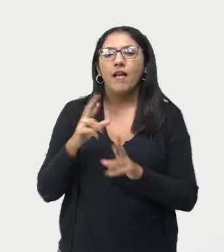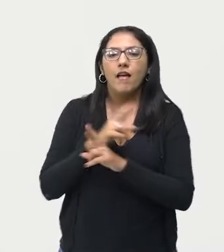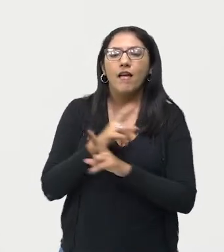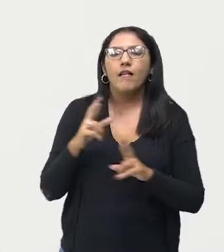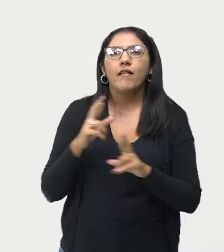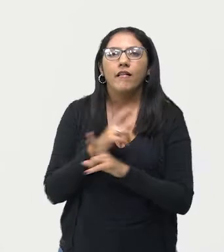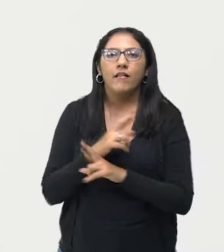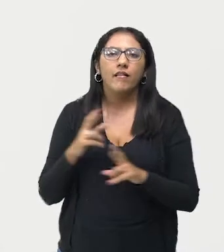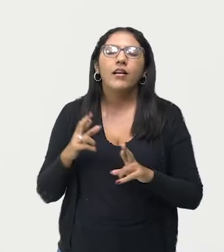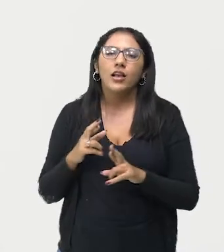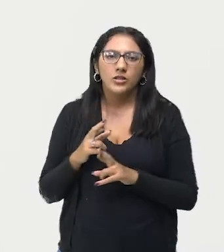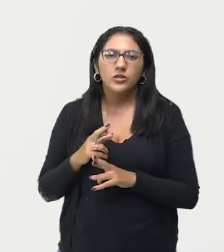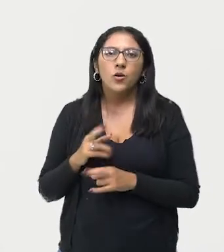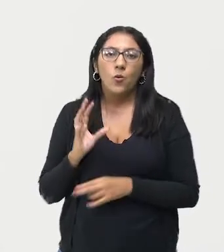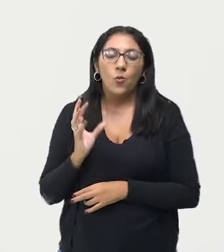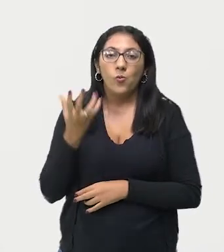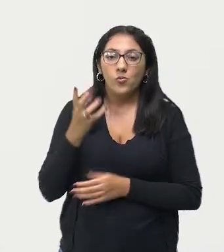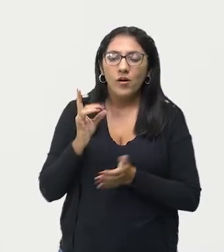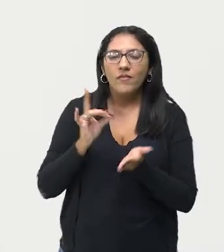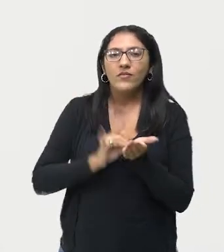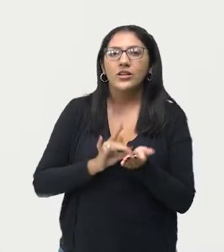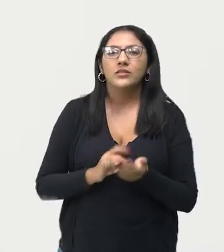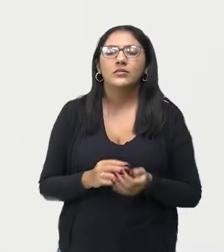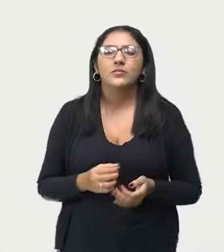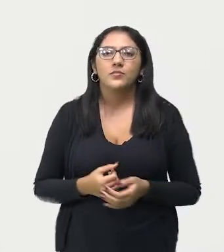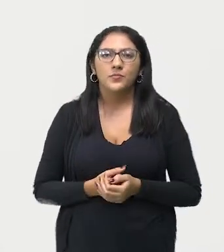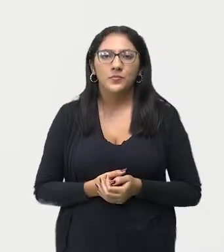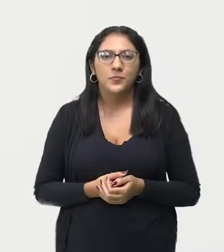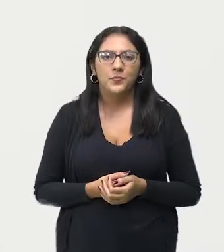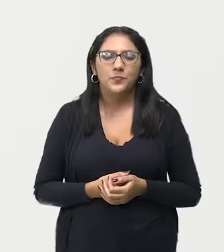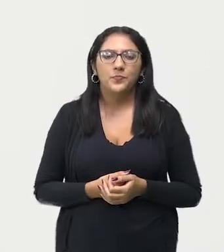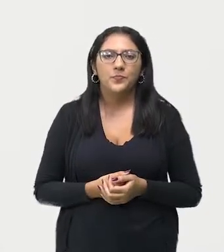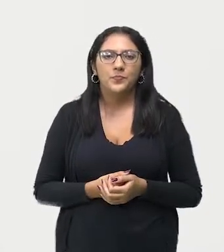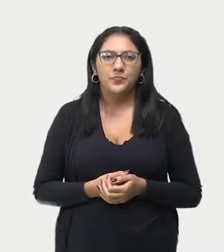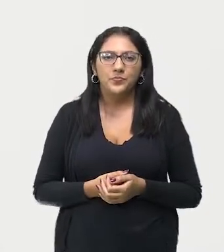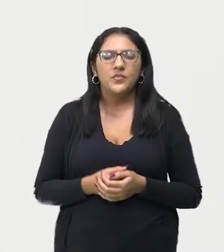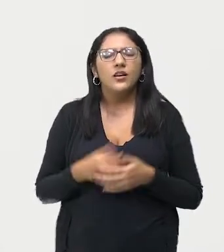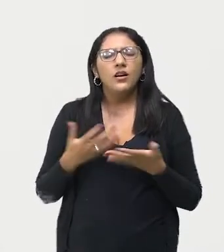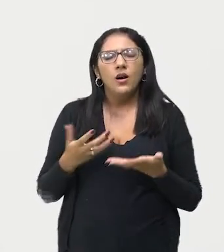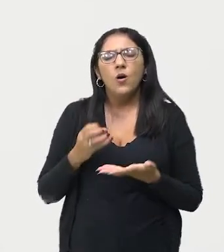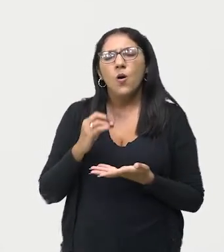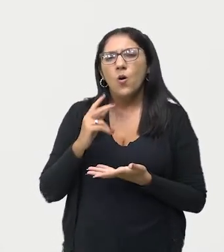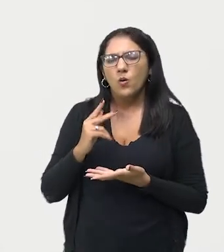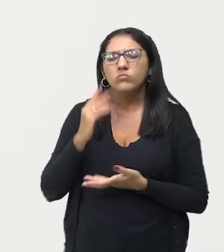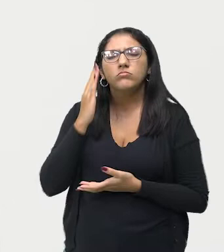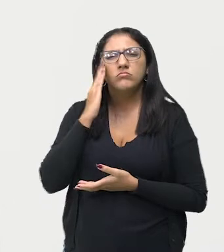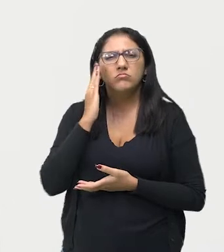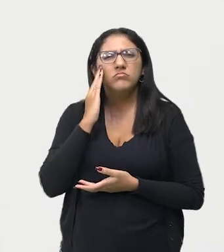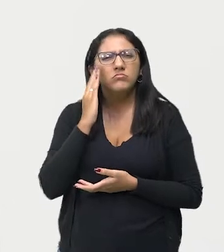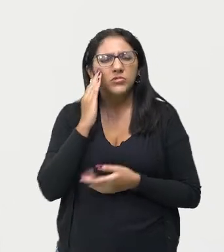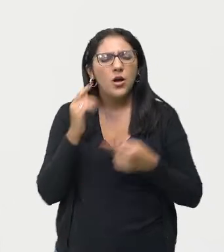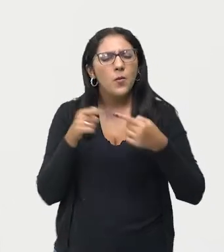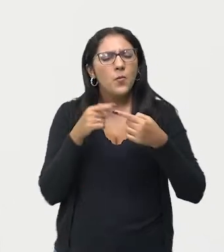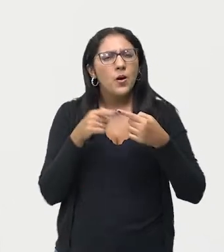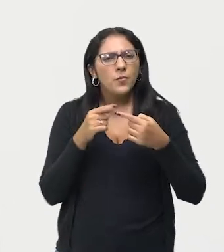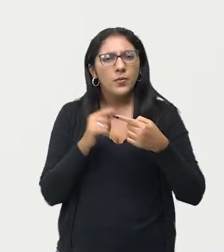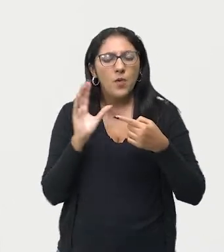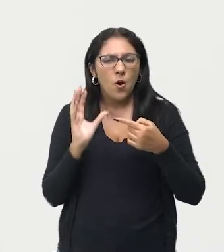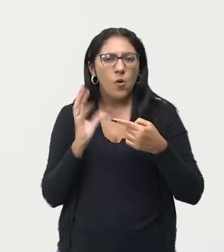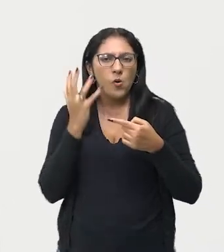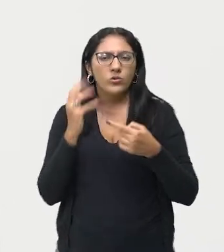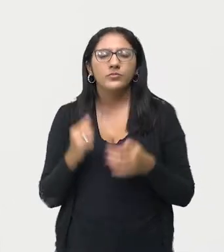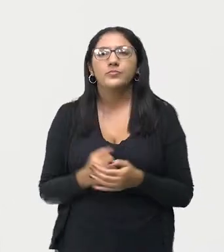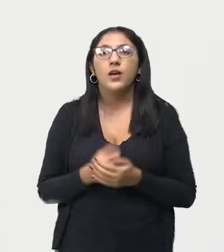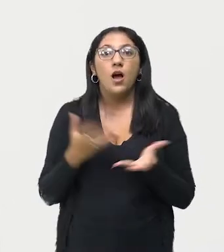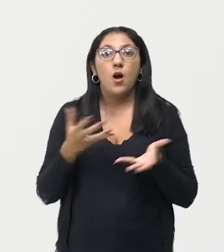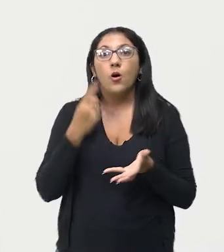ações efetivamente ocorridas, não é? E aí, tá, esse é o conceito de fato. Então,